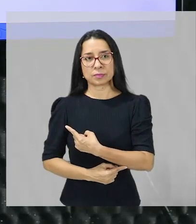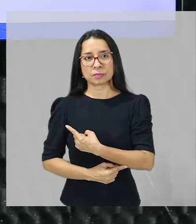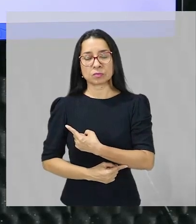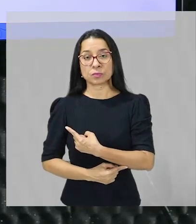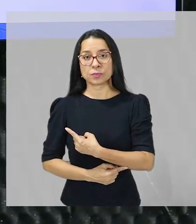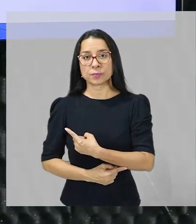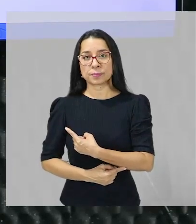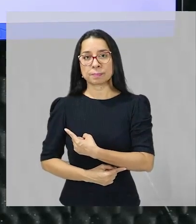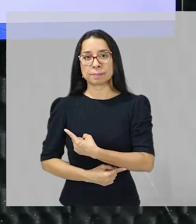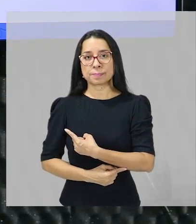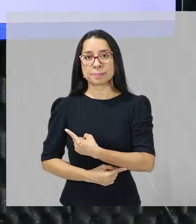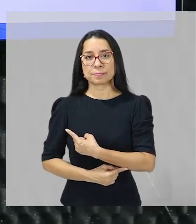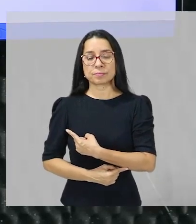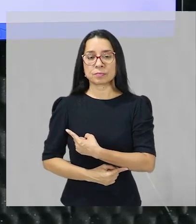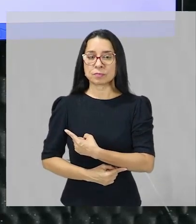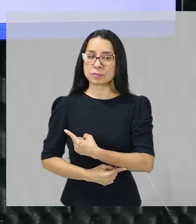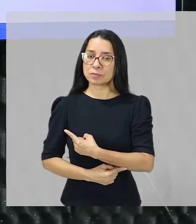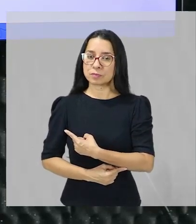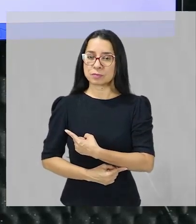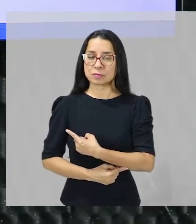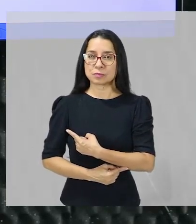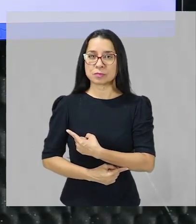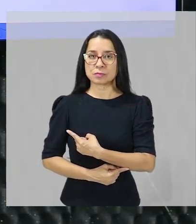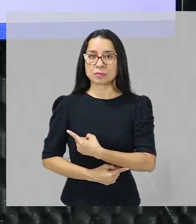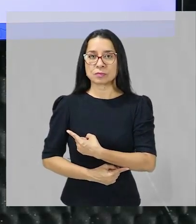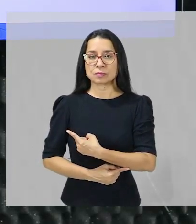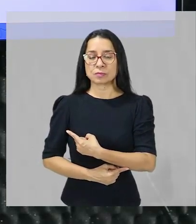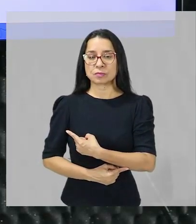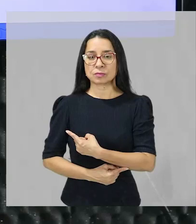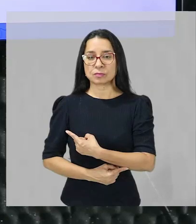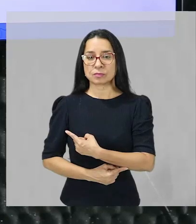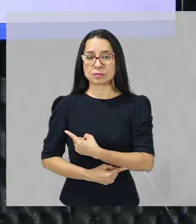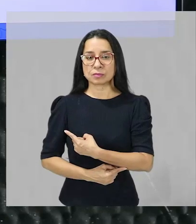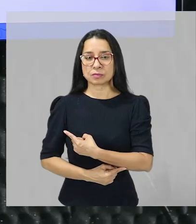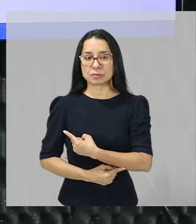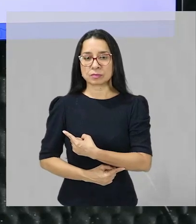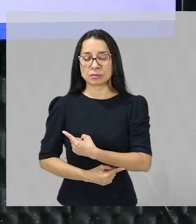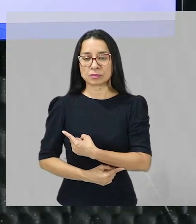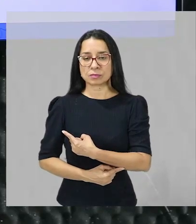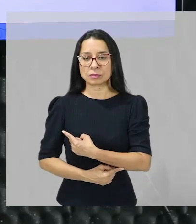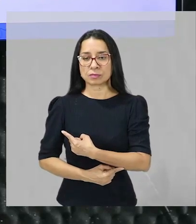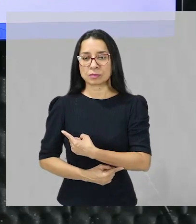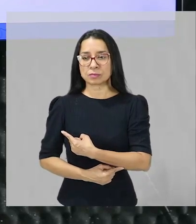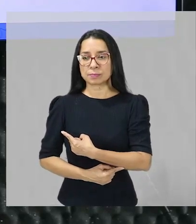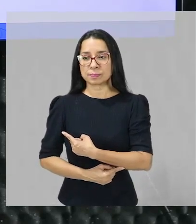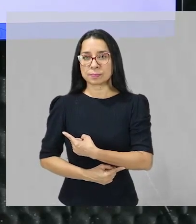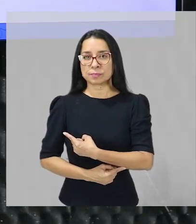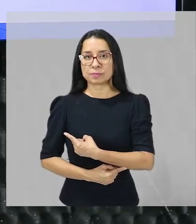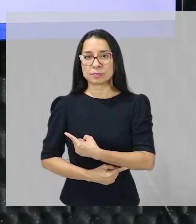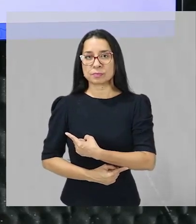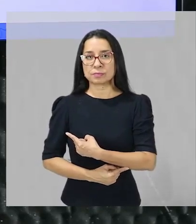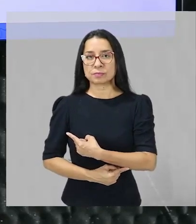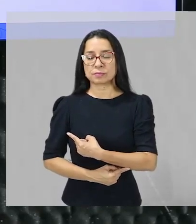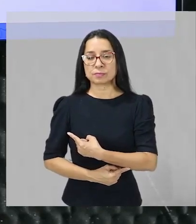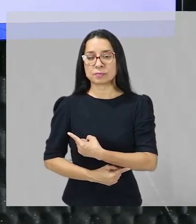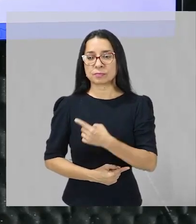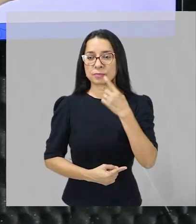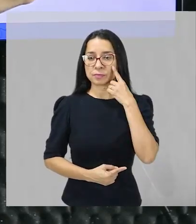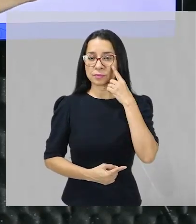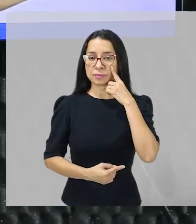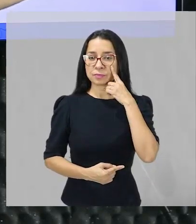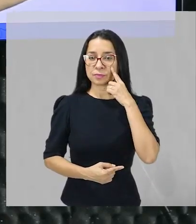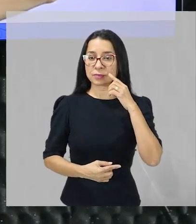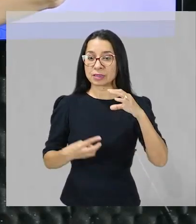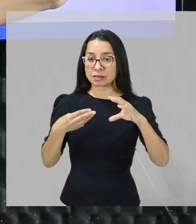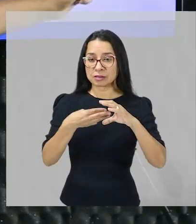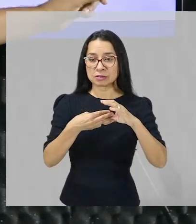clone, os cientistas, o que eles utilizaram? Núcleos de células retiradas da orelha. Gente, essas células que